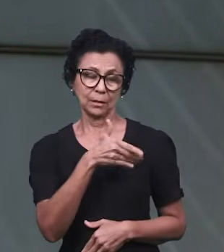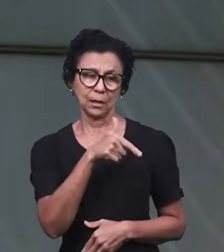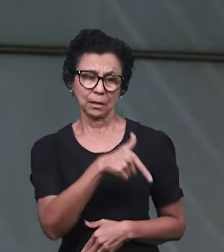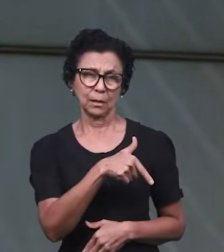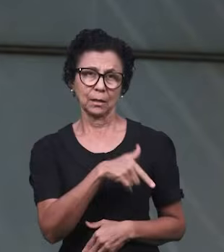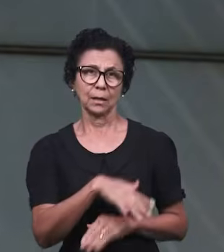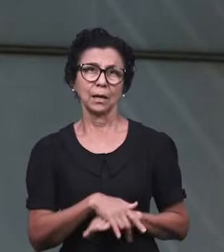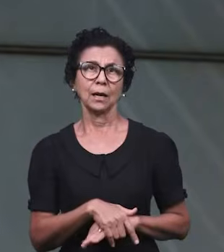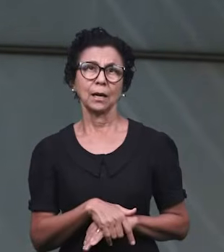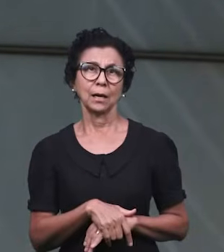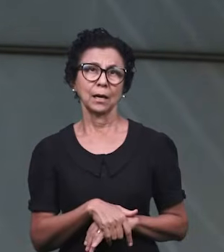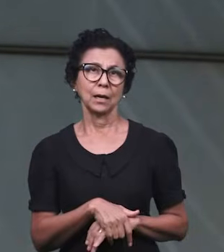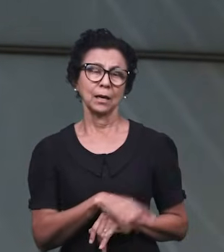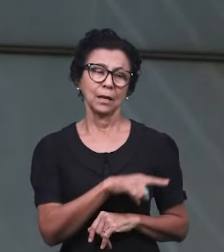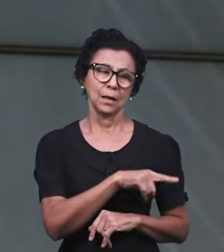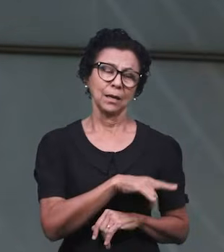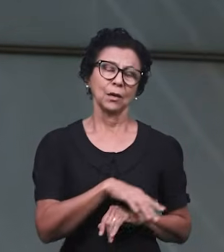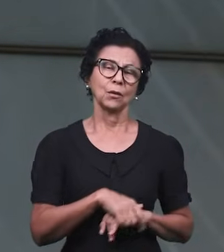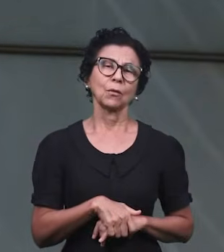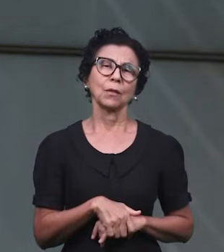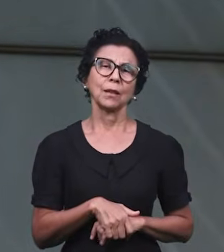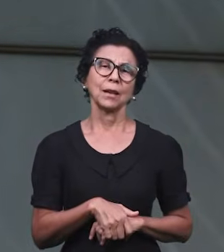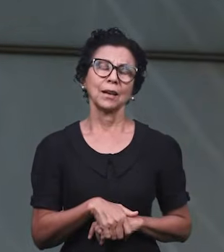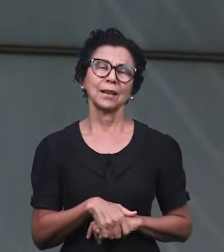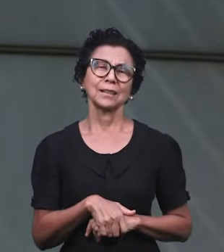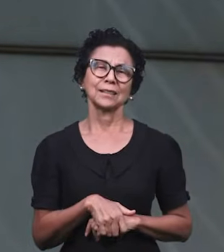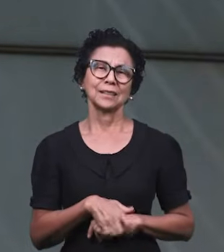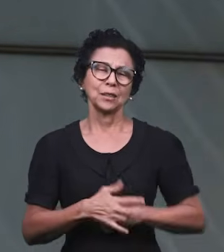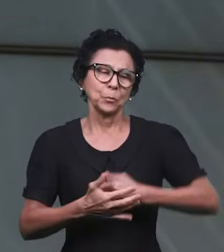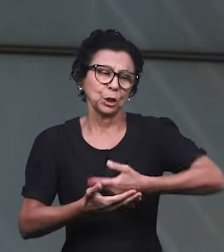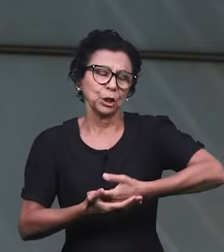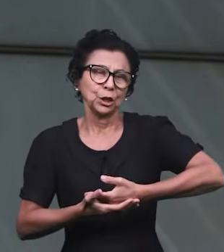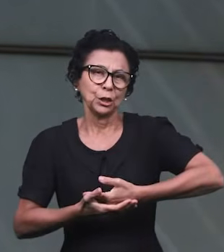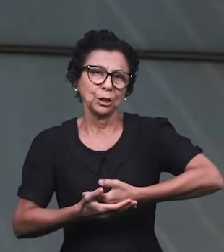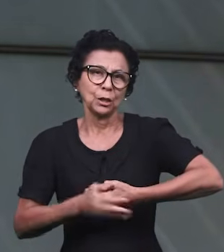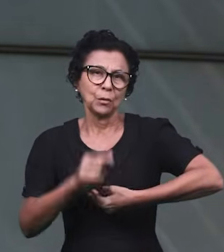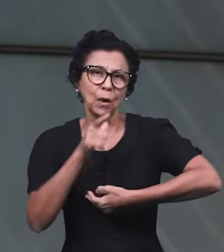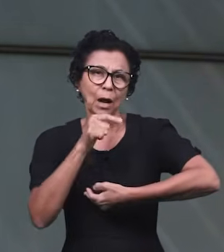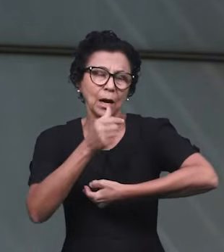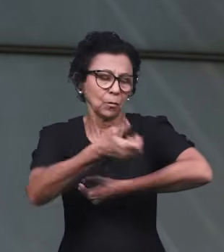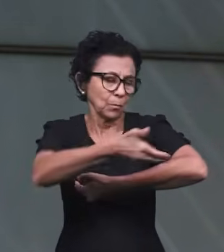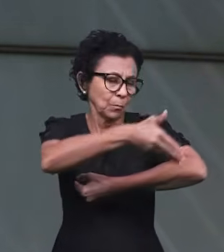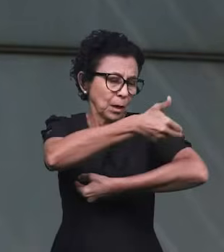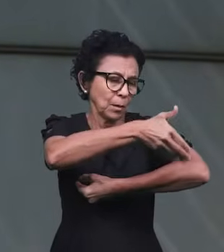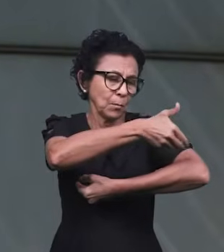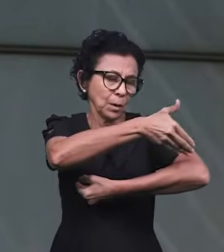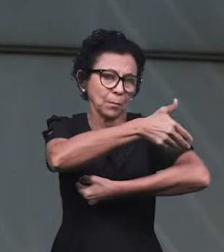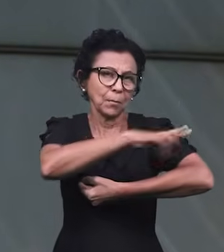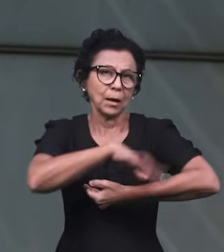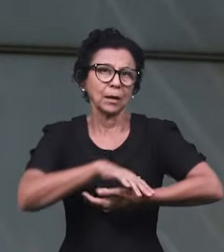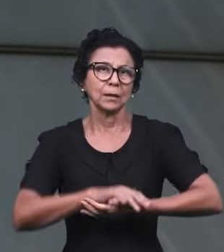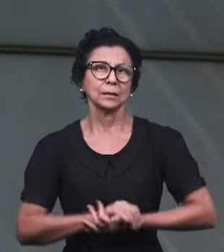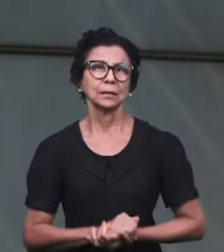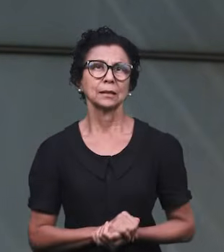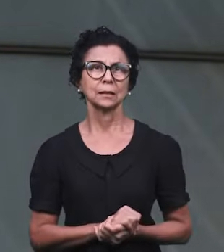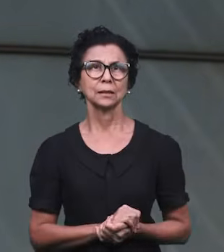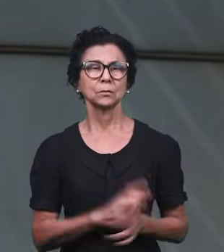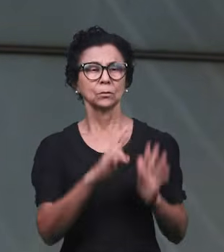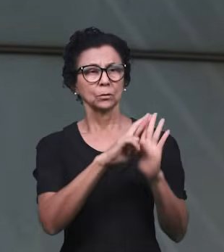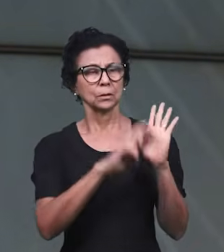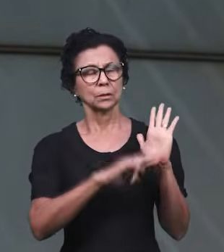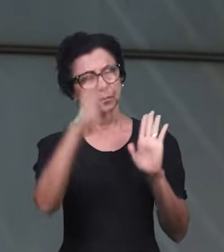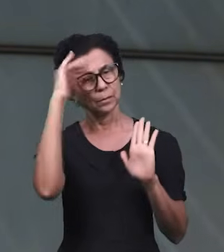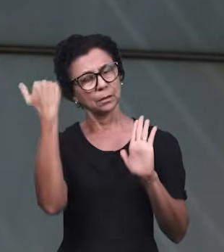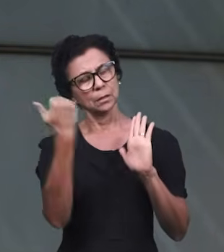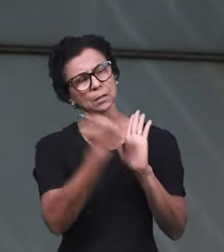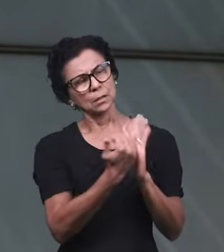batizado quando criança, fui crismado com meus 15 anos, né? Eu cumpri todo aquele ritual. E